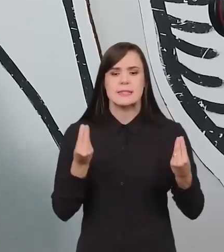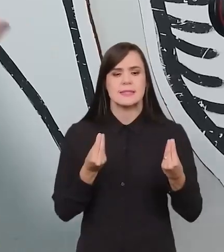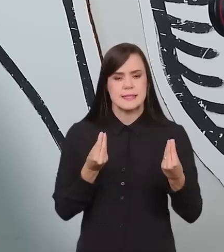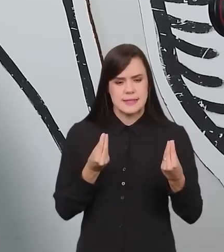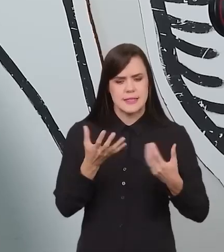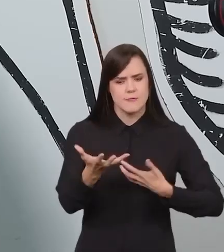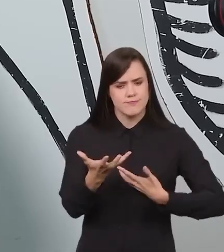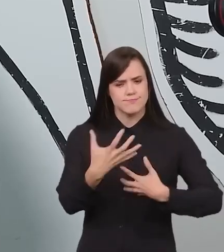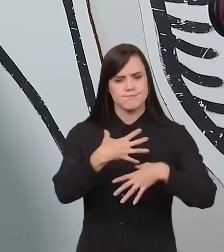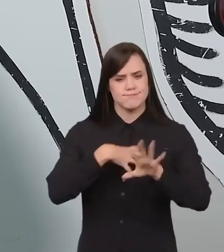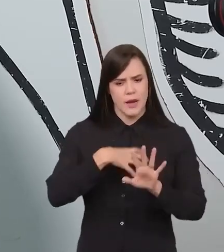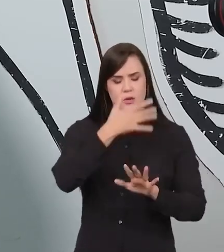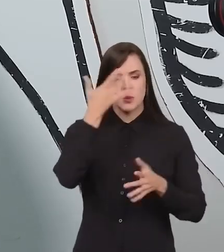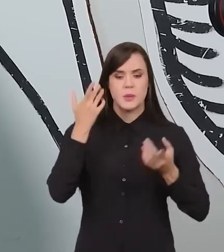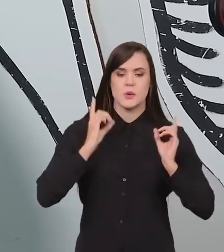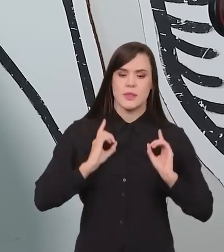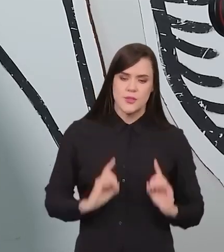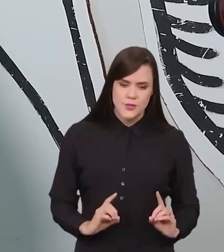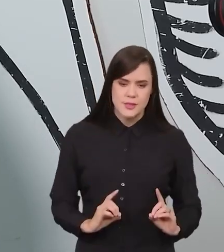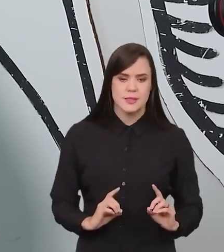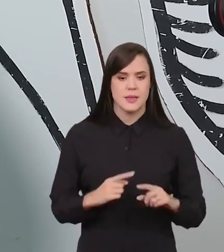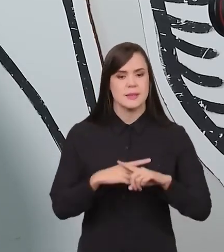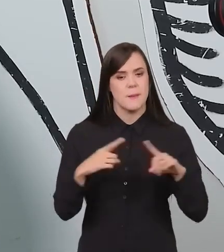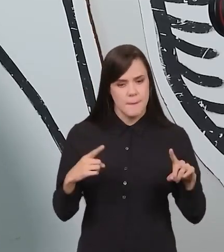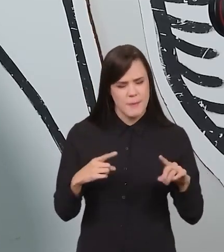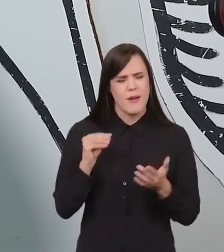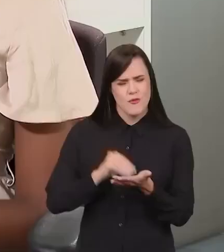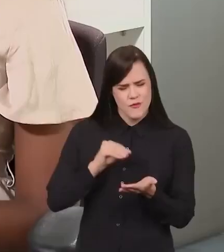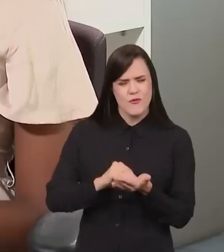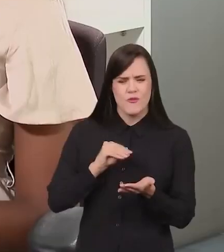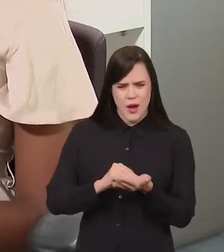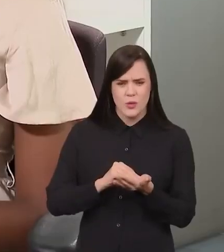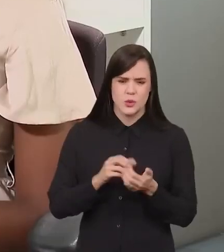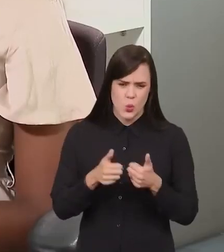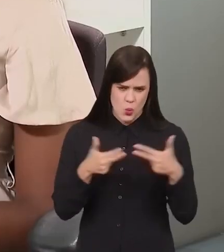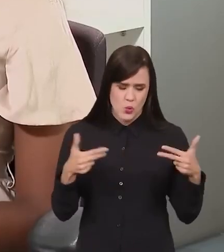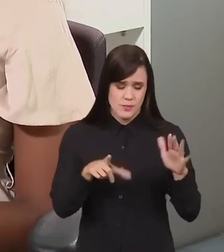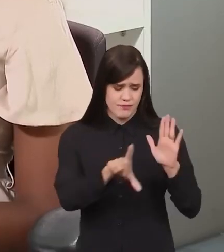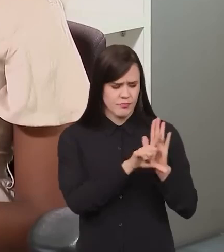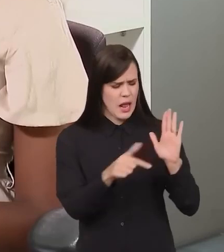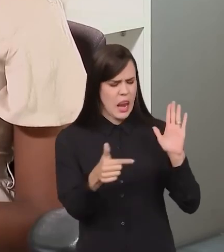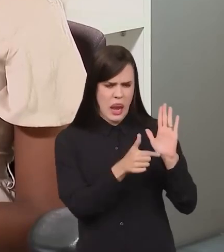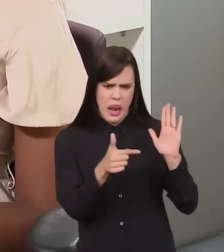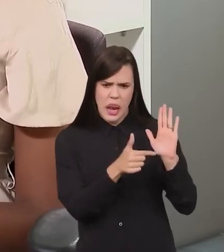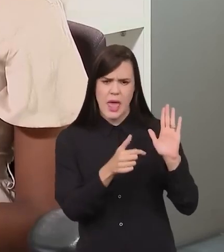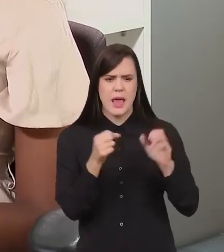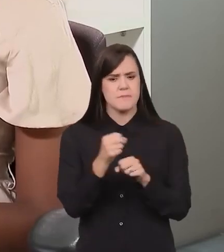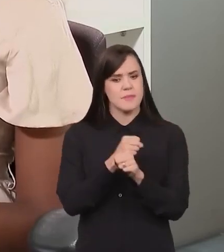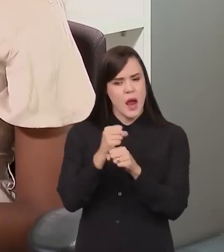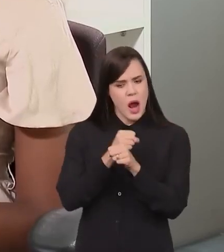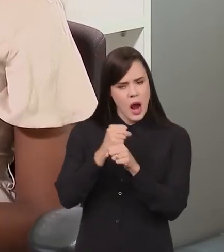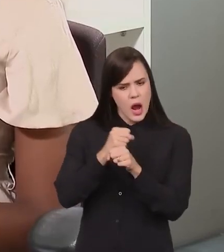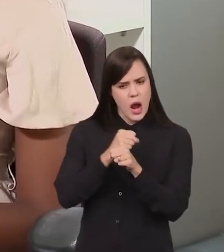empáticos com a pessoa com deficiência. Mas ainda tem muita coisa para mudar. A gente tem uma lei muito robusta de muitos